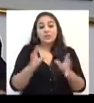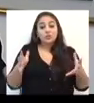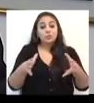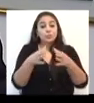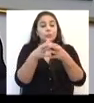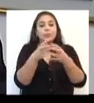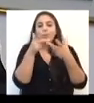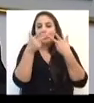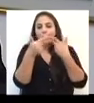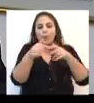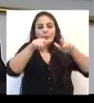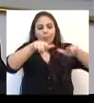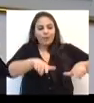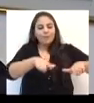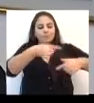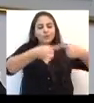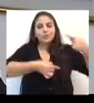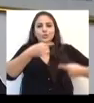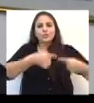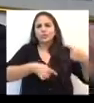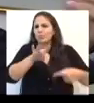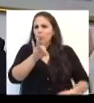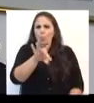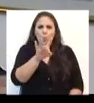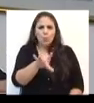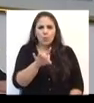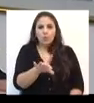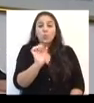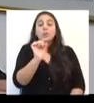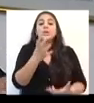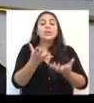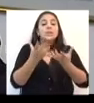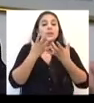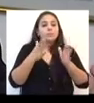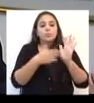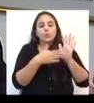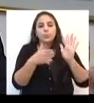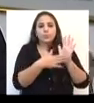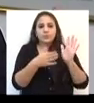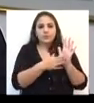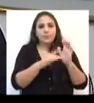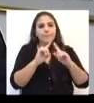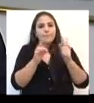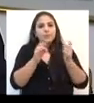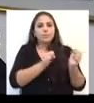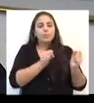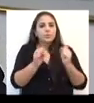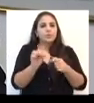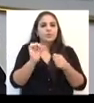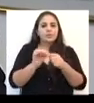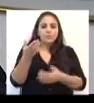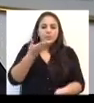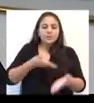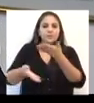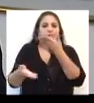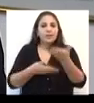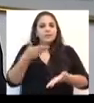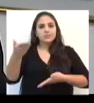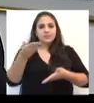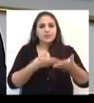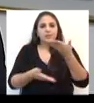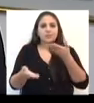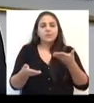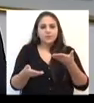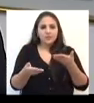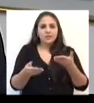cenário para discutirem não apenas aquilo que eles produzem, mas poderem fazer uma interação e uma integração. Tem muitos